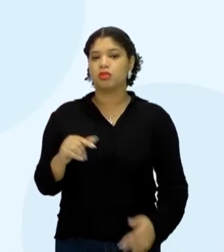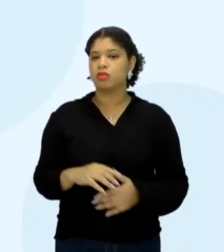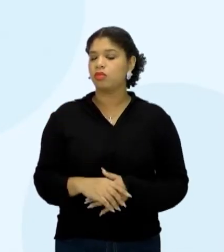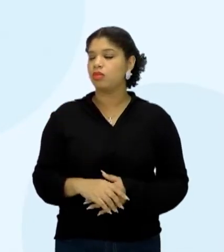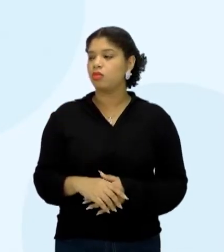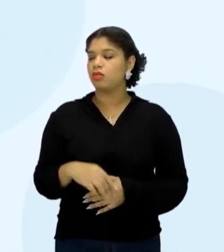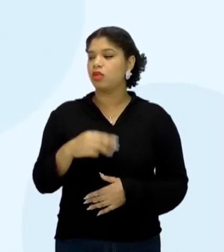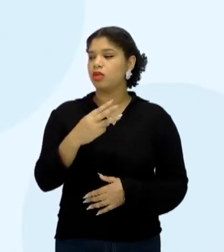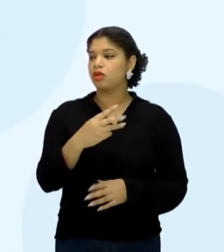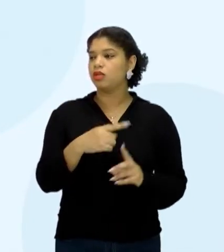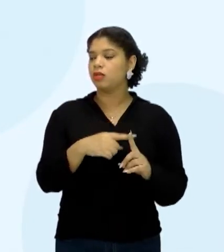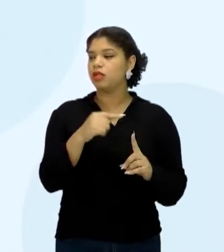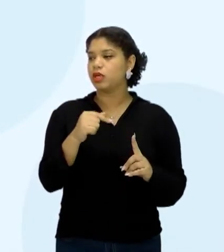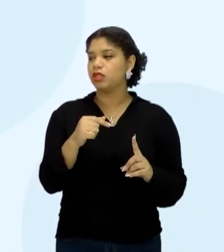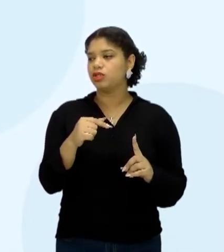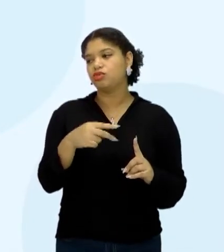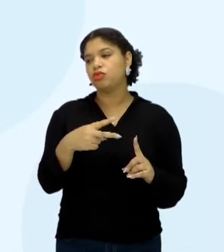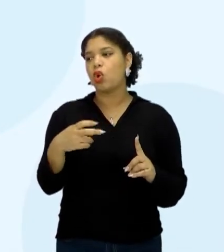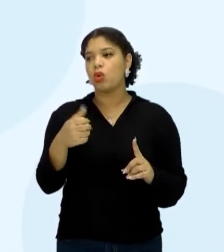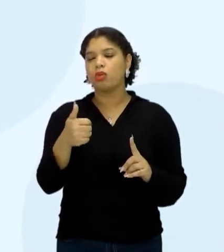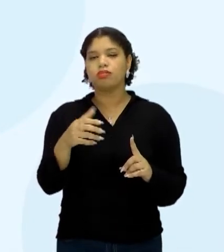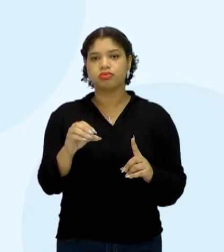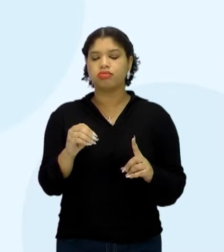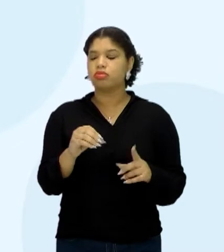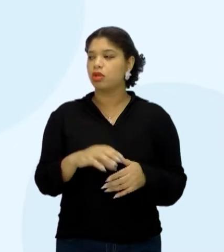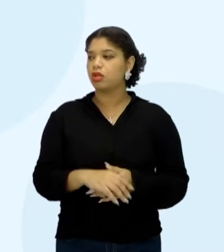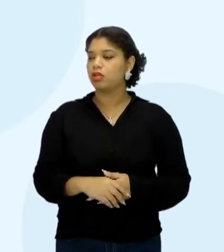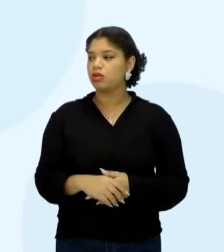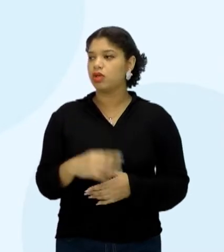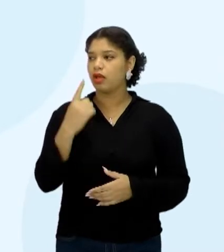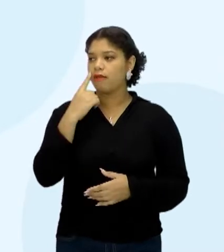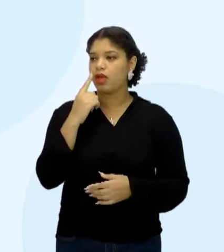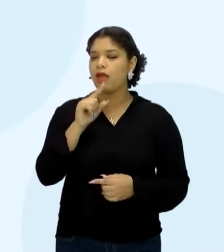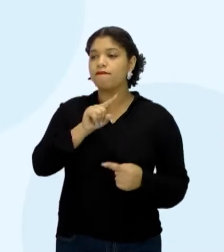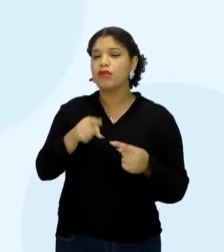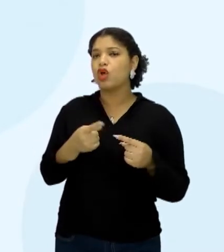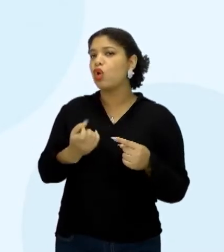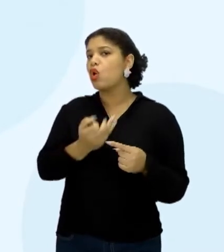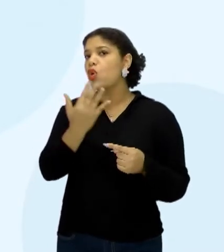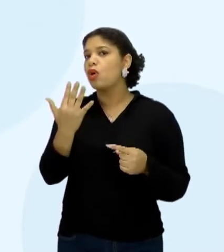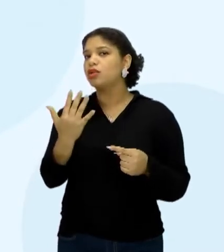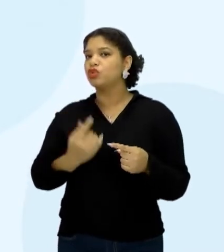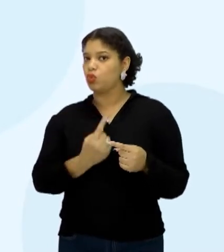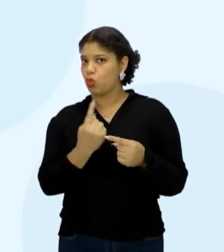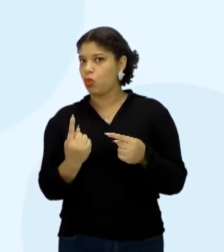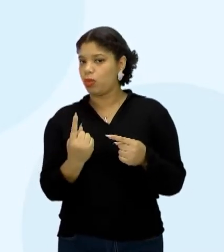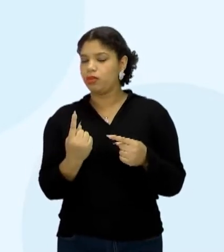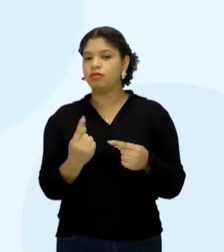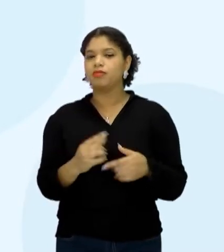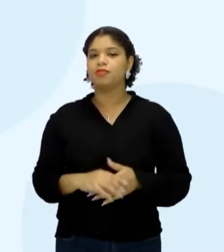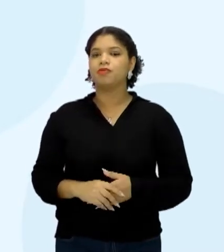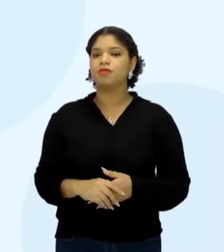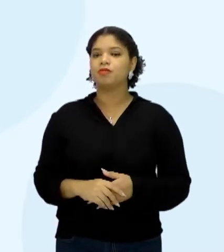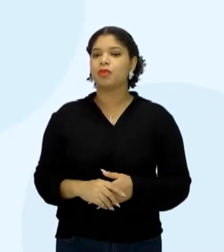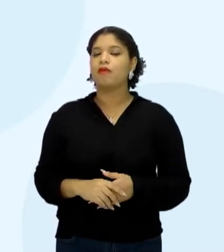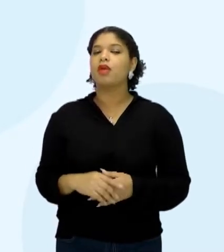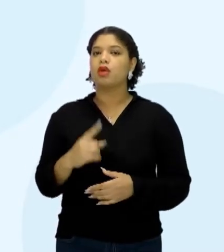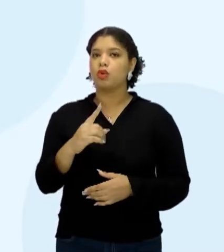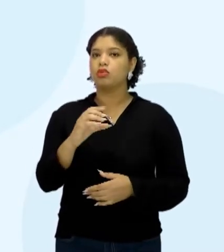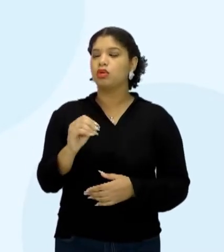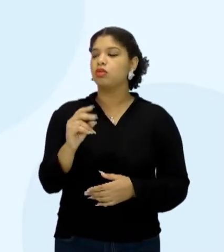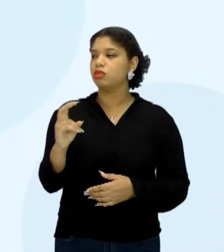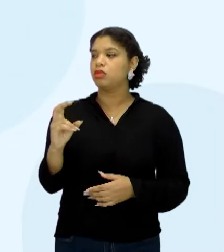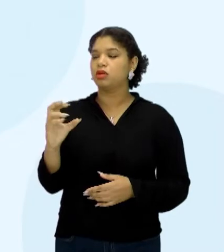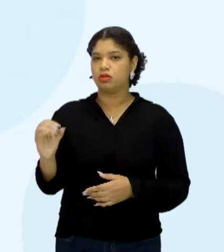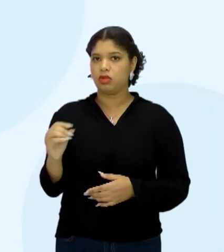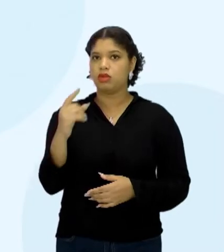7, 10. Tenho aí uma casa decimal, uma casa decimal, então dá 1.050. Olha aqui na resolução, eu montei a